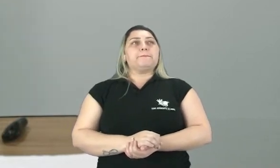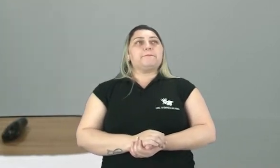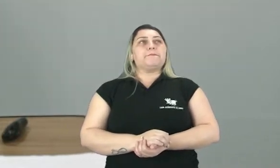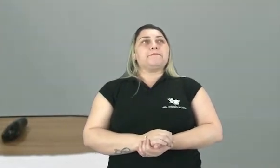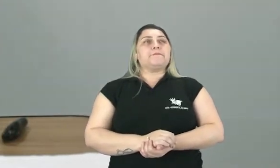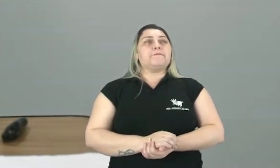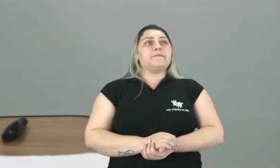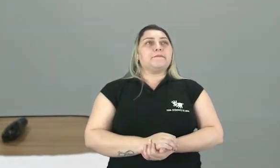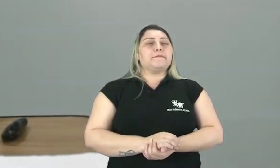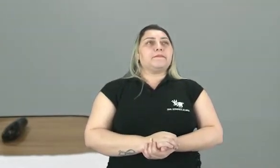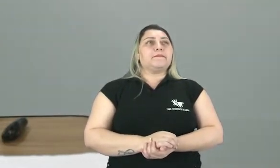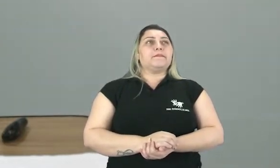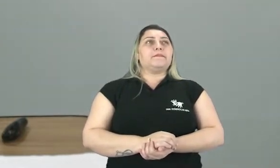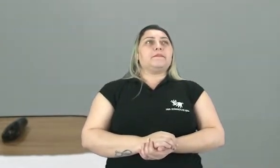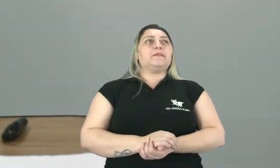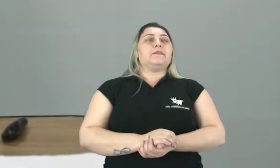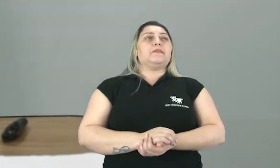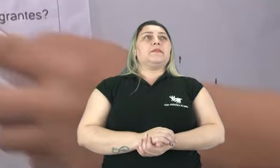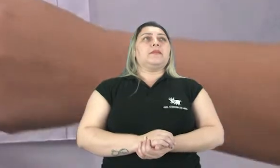situação aqui.